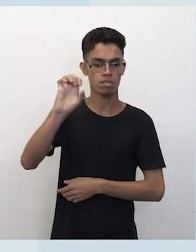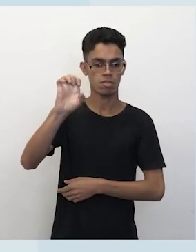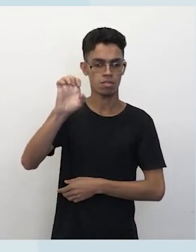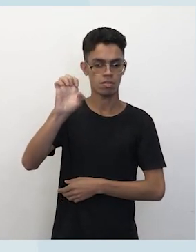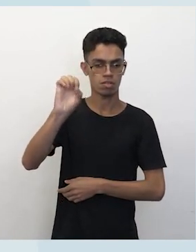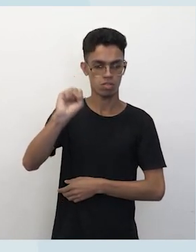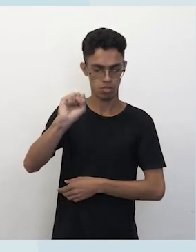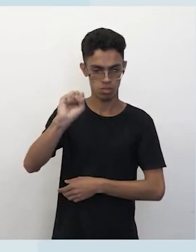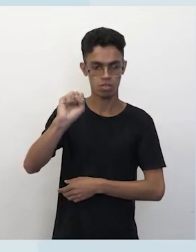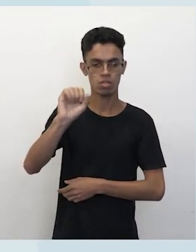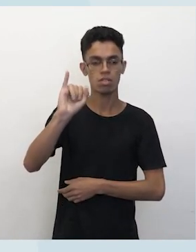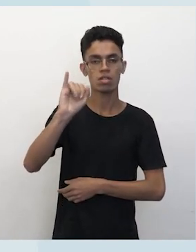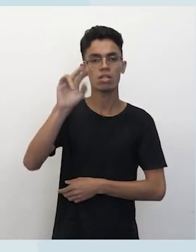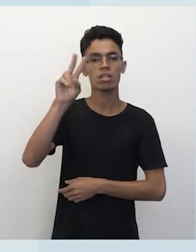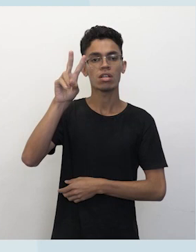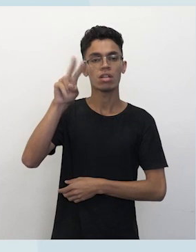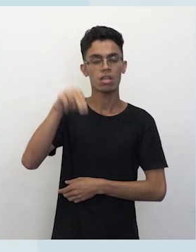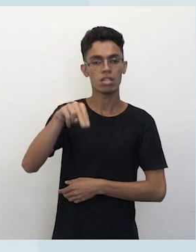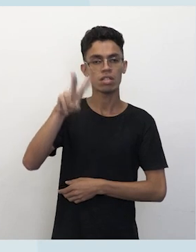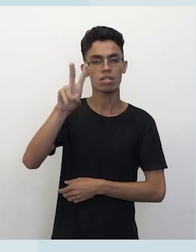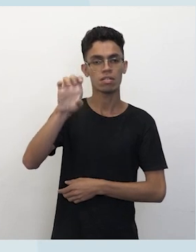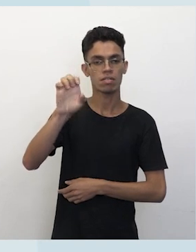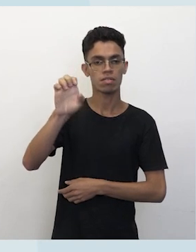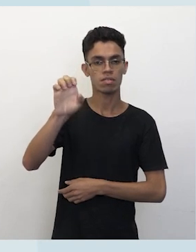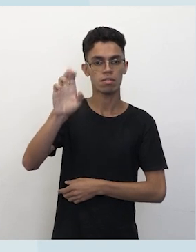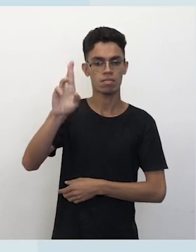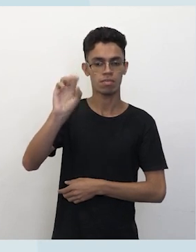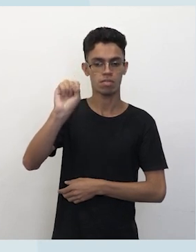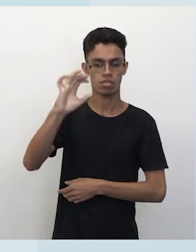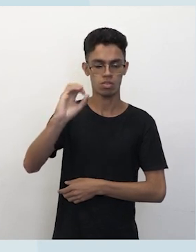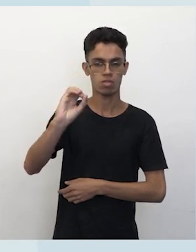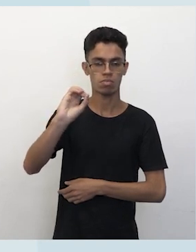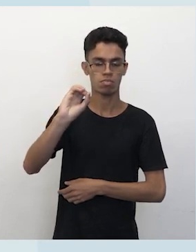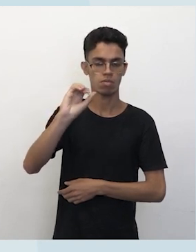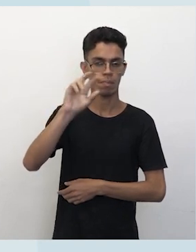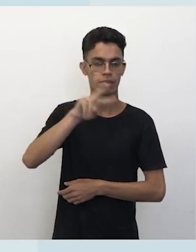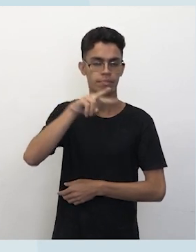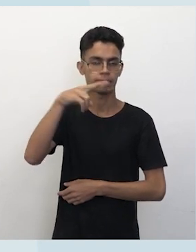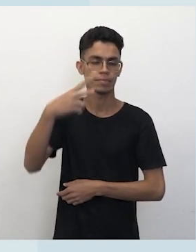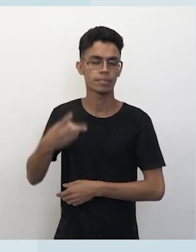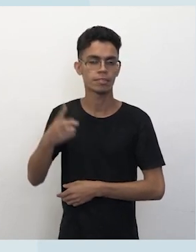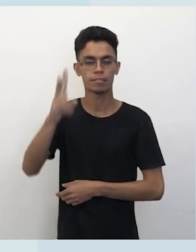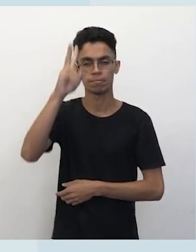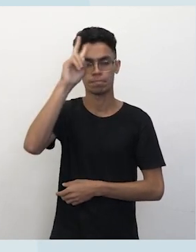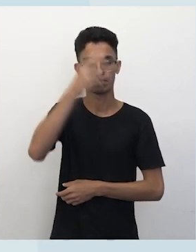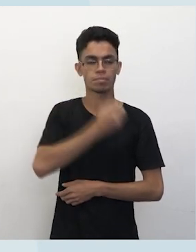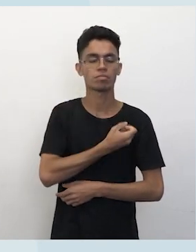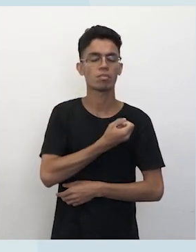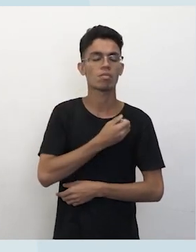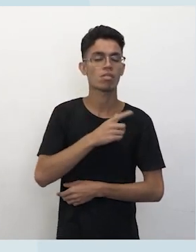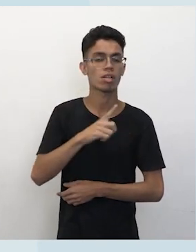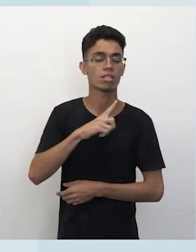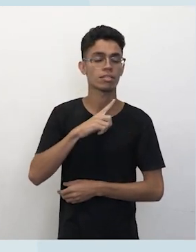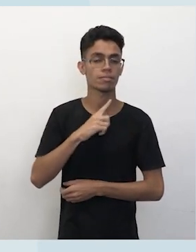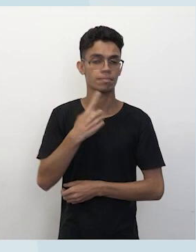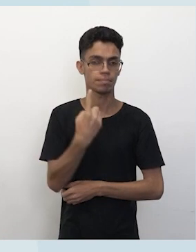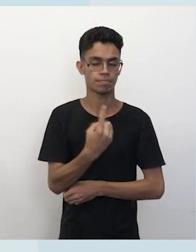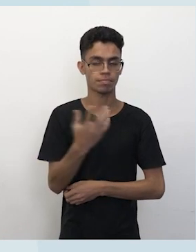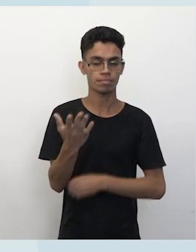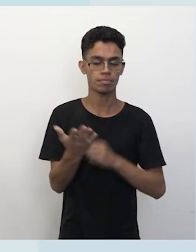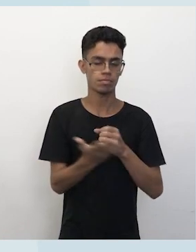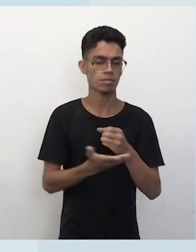isso ontem, né? Essa ideia da inversão. Posso inverter, professor? Lembrar que existe o número 1 aqui embaixo? Pode, sem problema